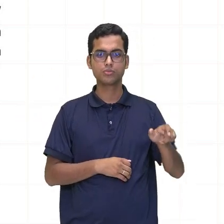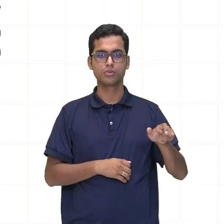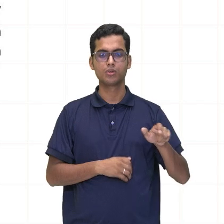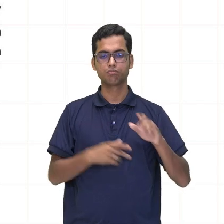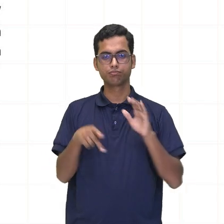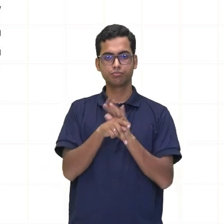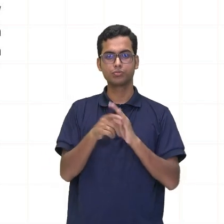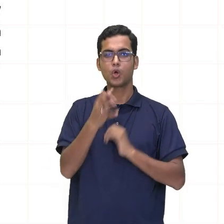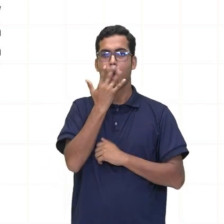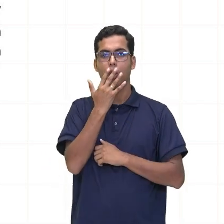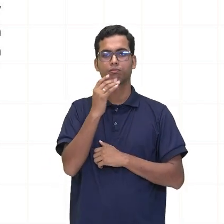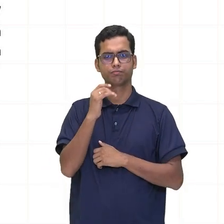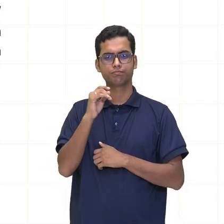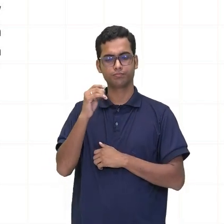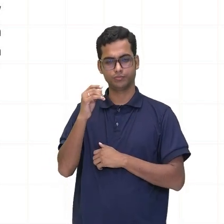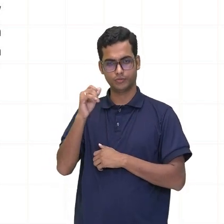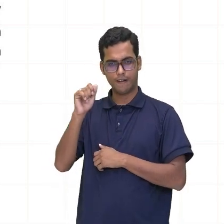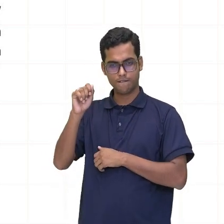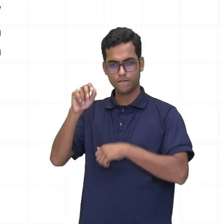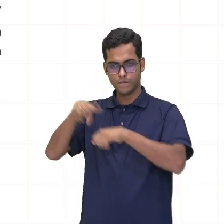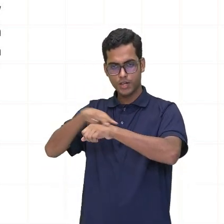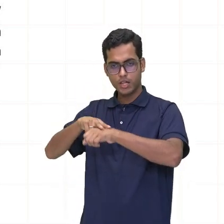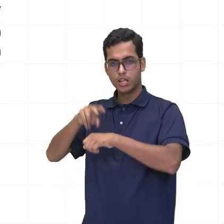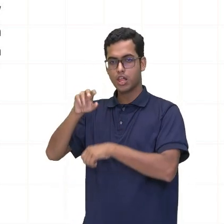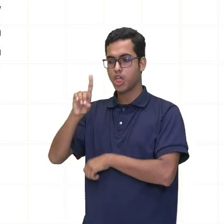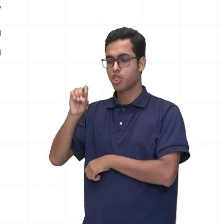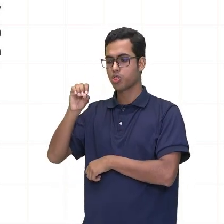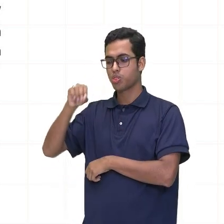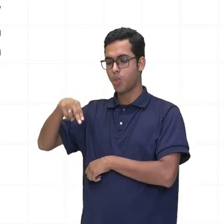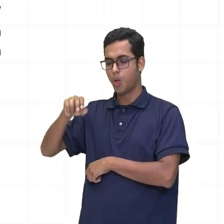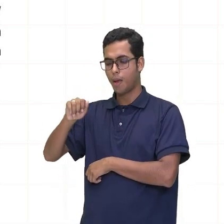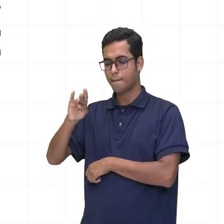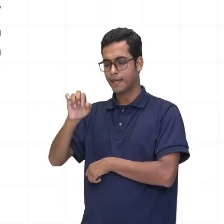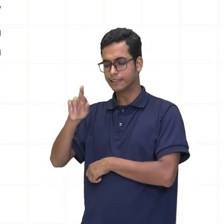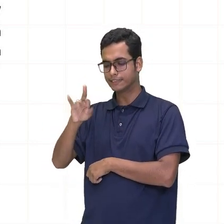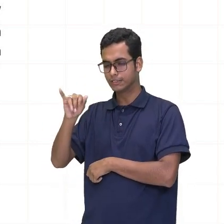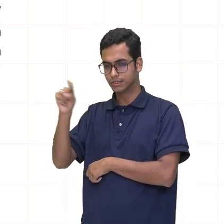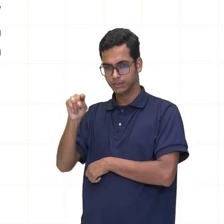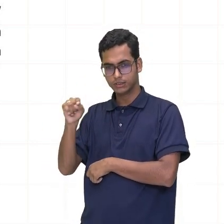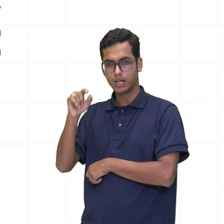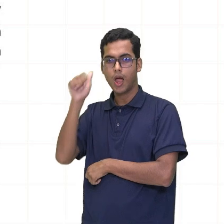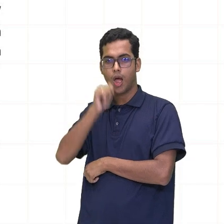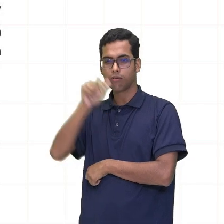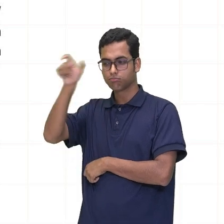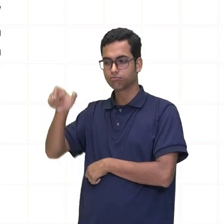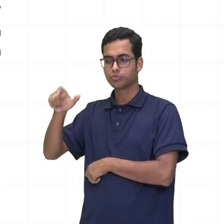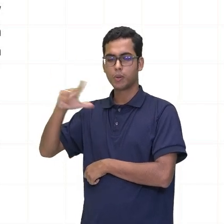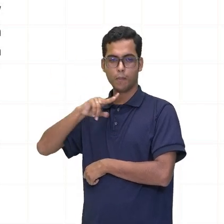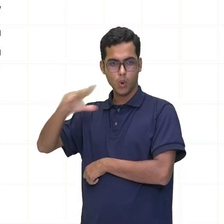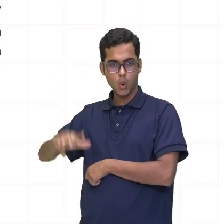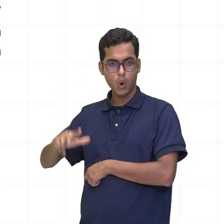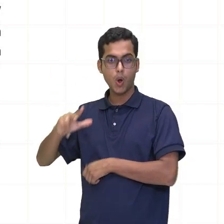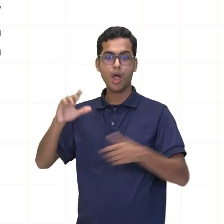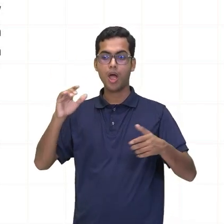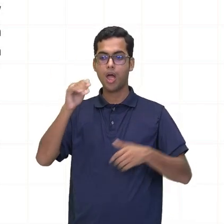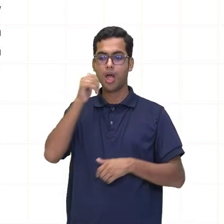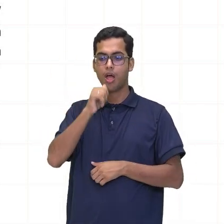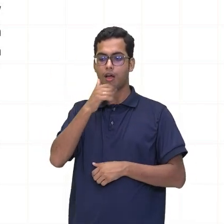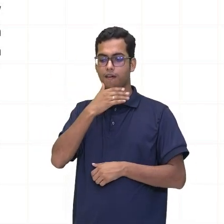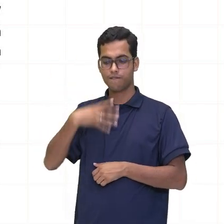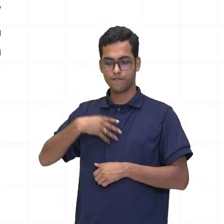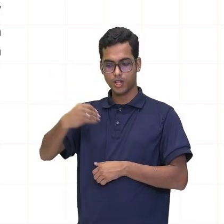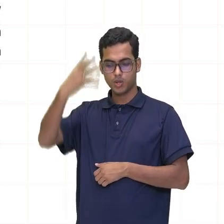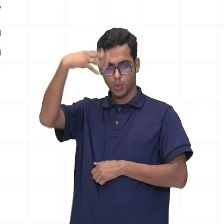verde, ela era casada com Dom João I, que era rei de Castela, aqui em